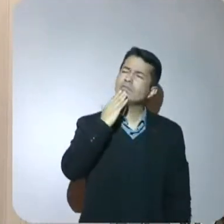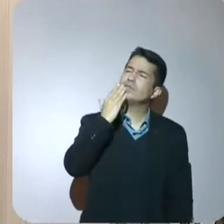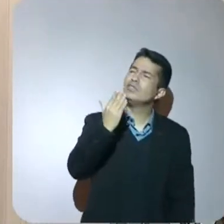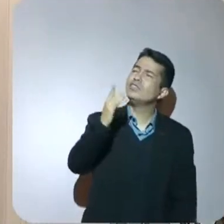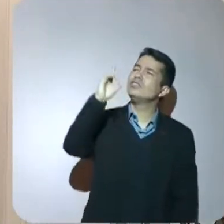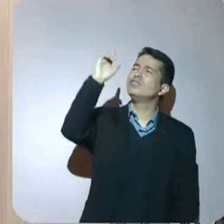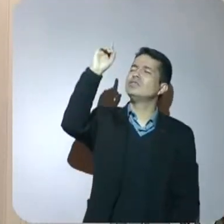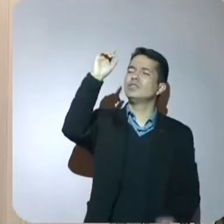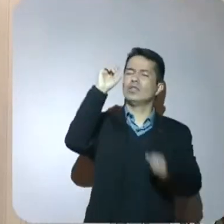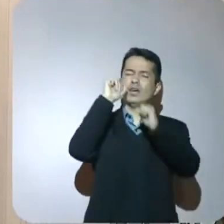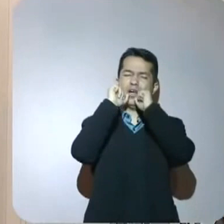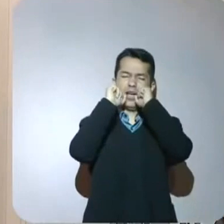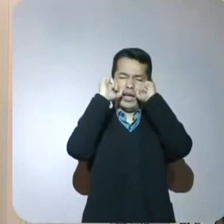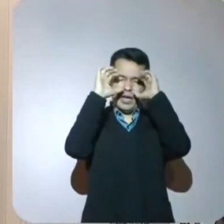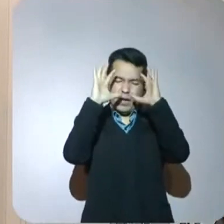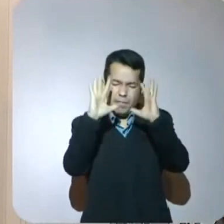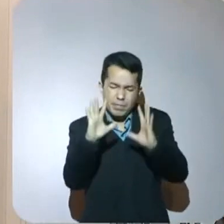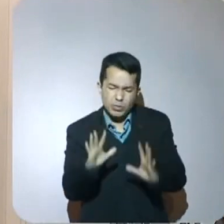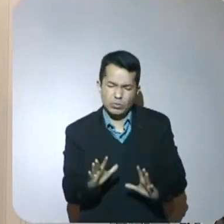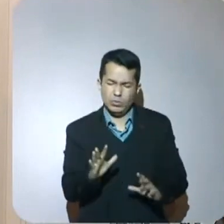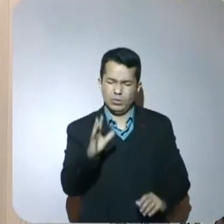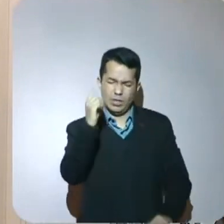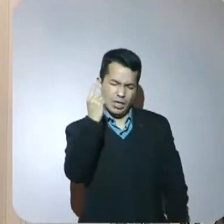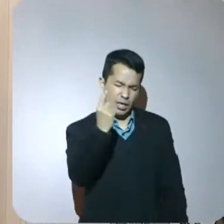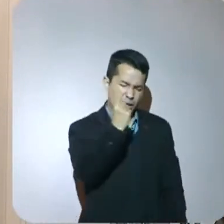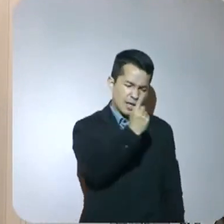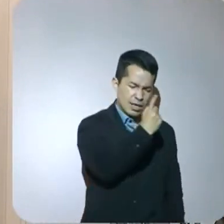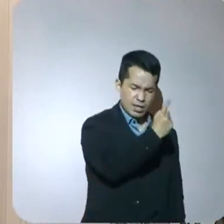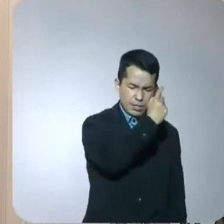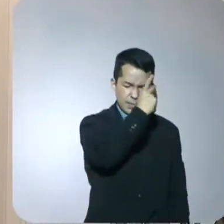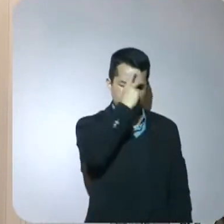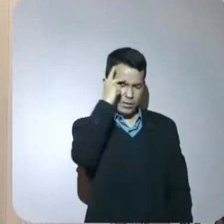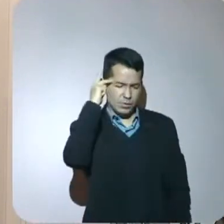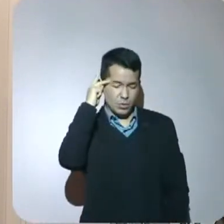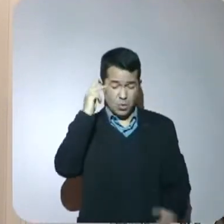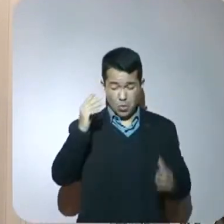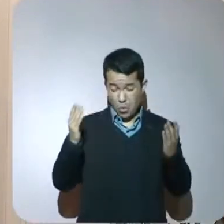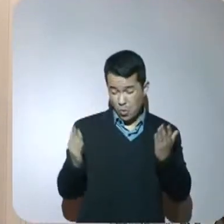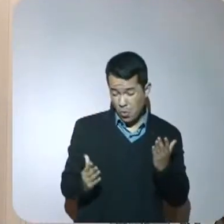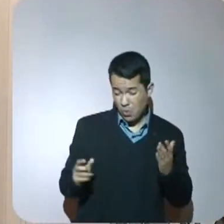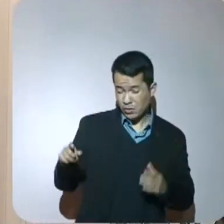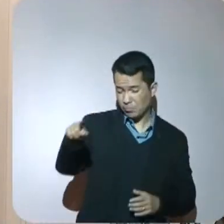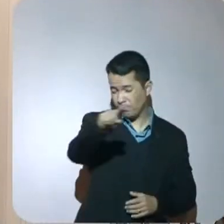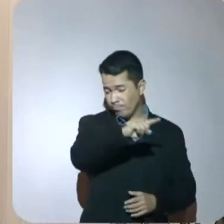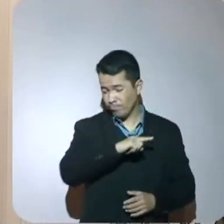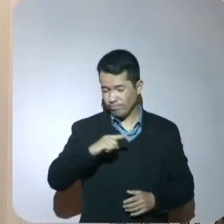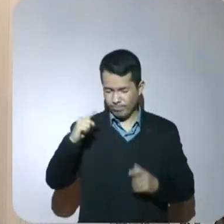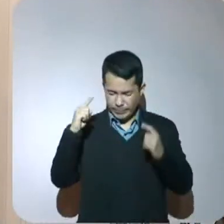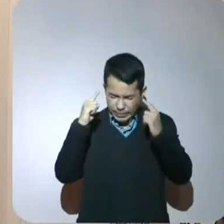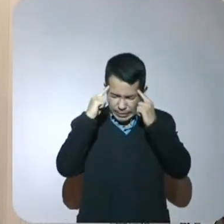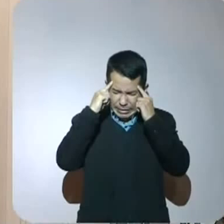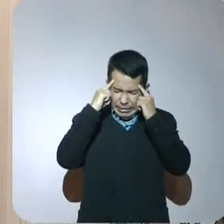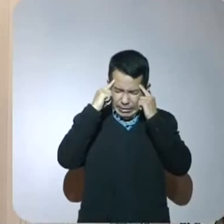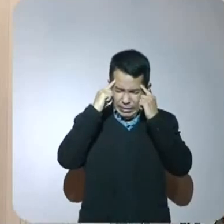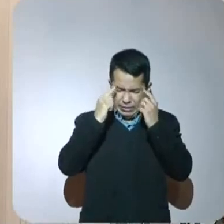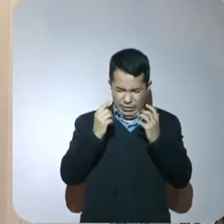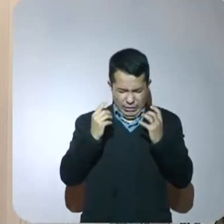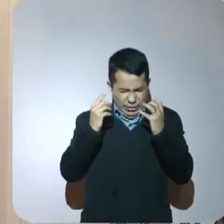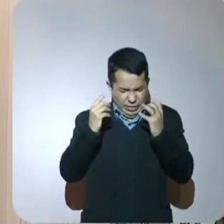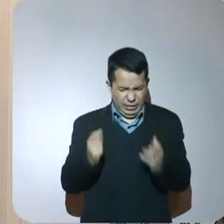os propósitos que foram feitos hoje sejam confirmados pelo Teu Espírito e eles possam